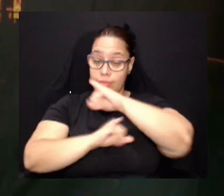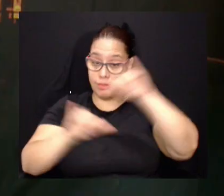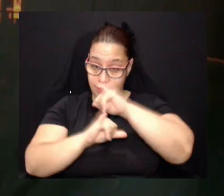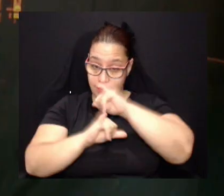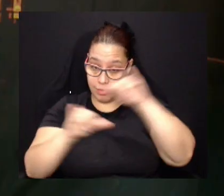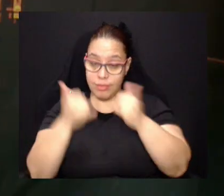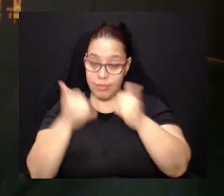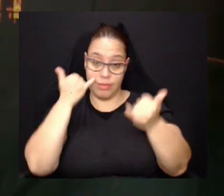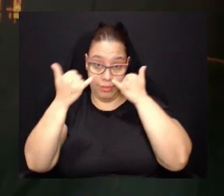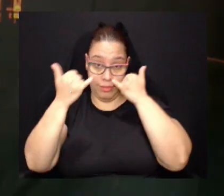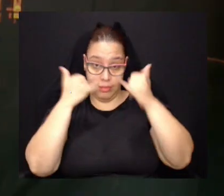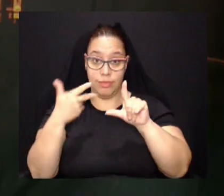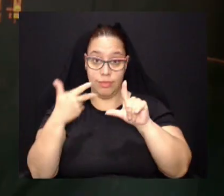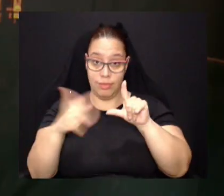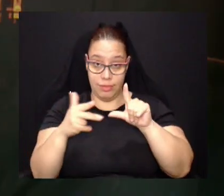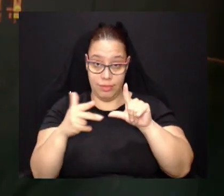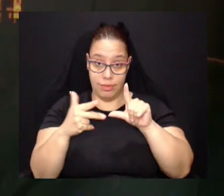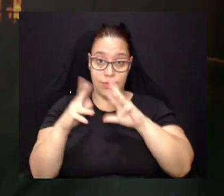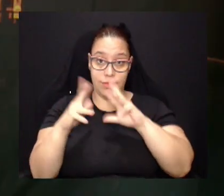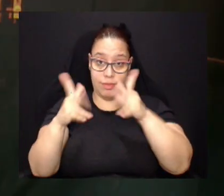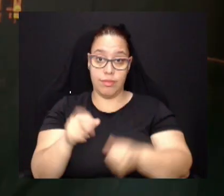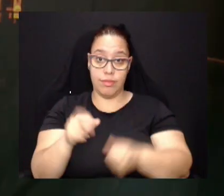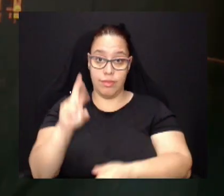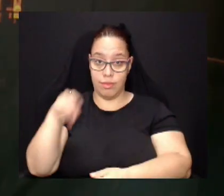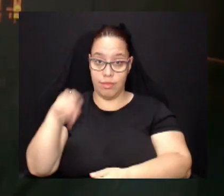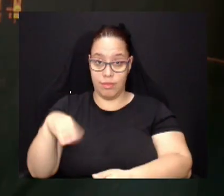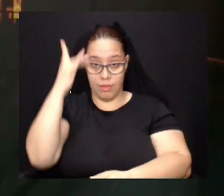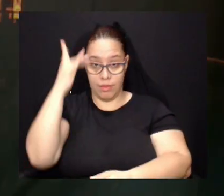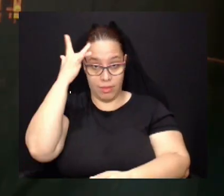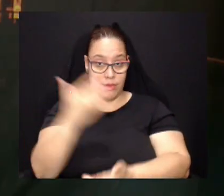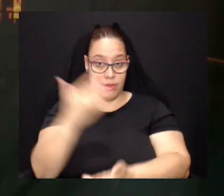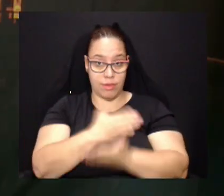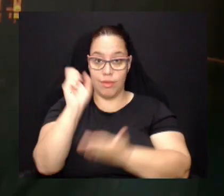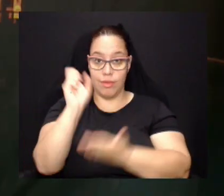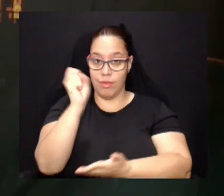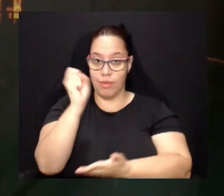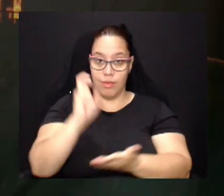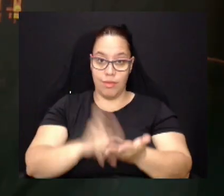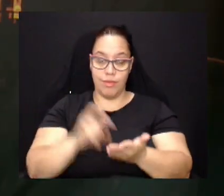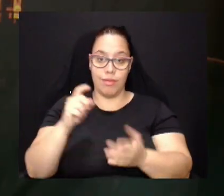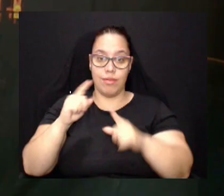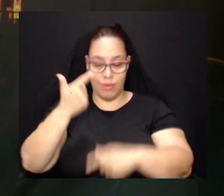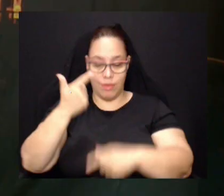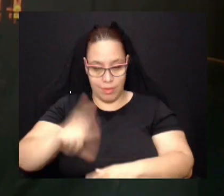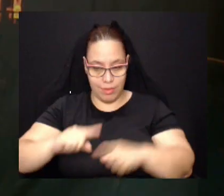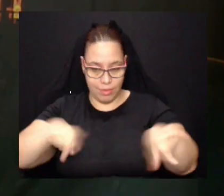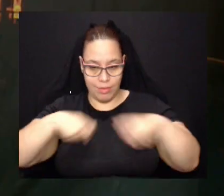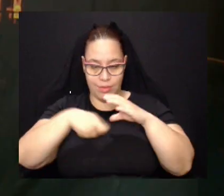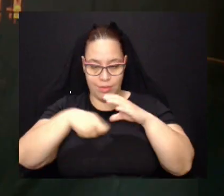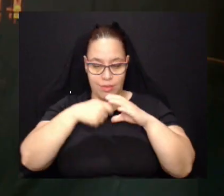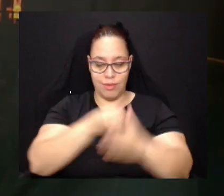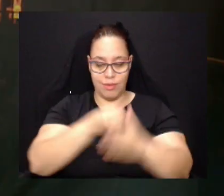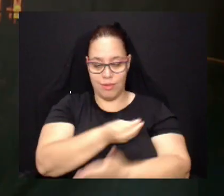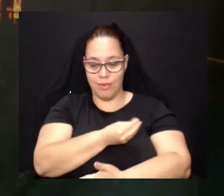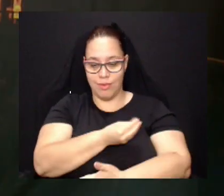do Legislativo de toda a nossa metrópole e amanhã, a partir das 8 da manhã. Mais uma edição do nosso Estúdio Câmara ao vivo, se Deus